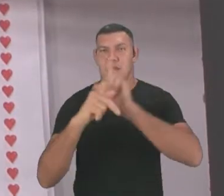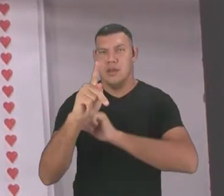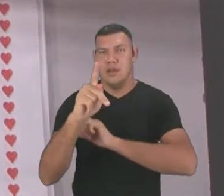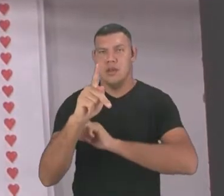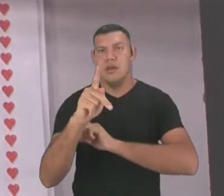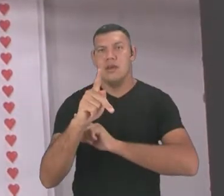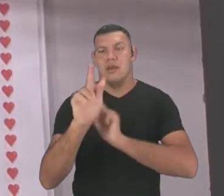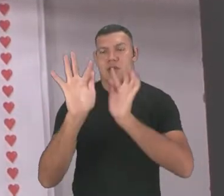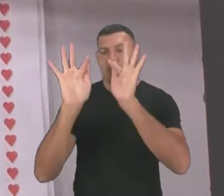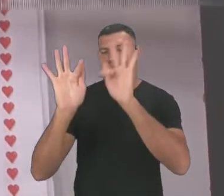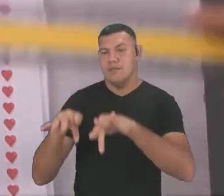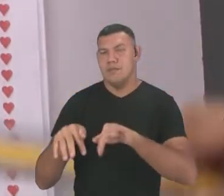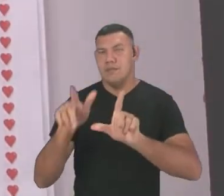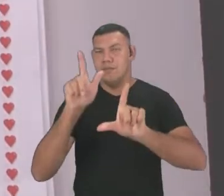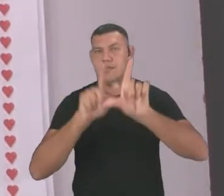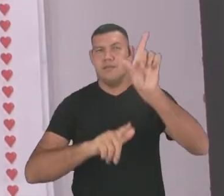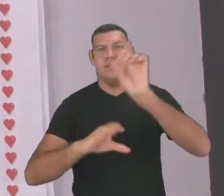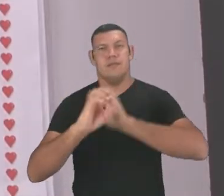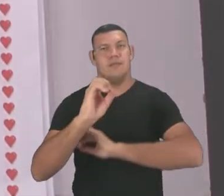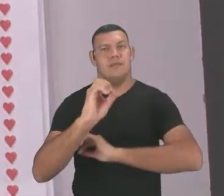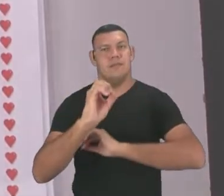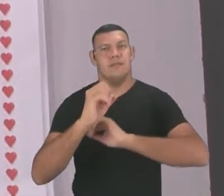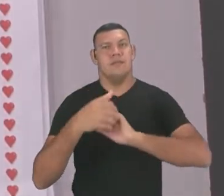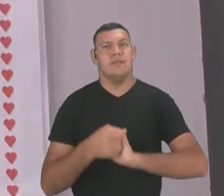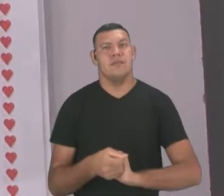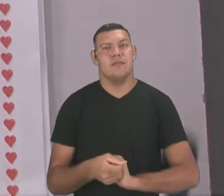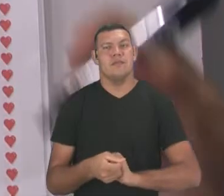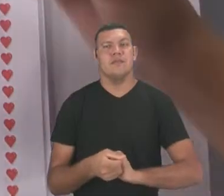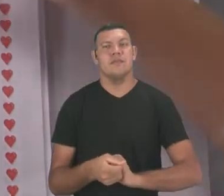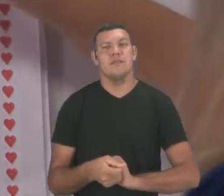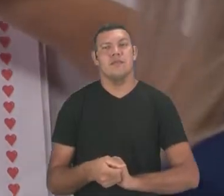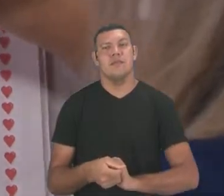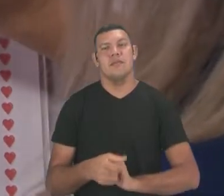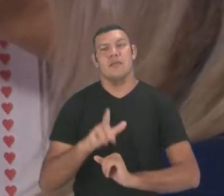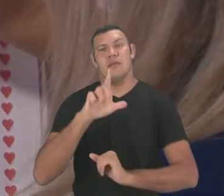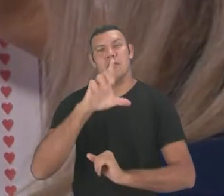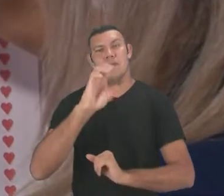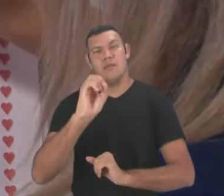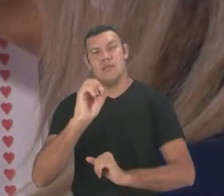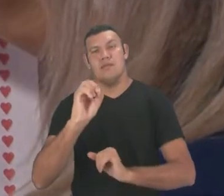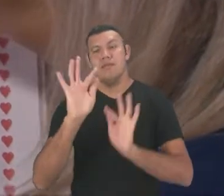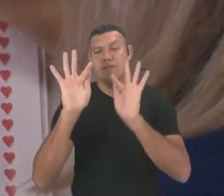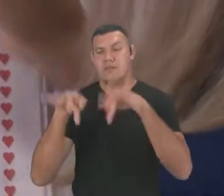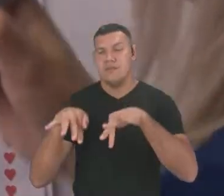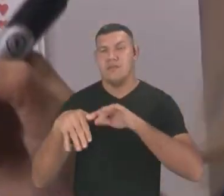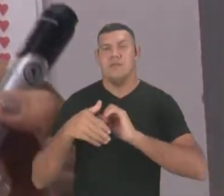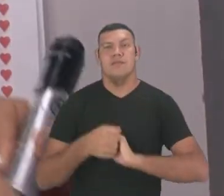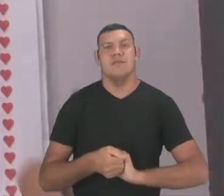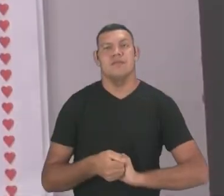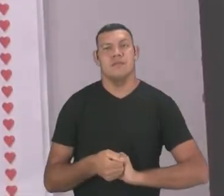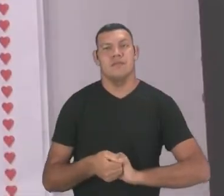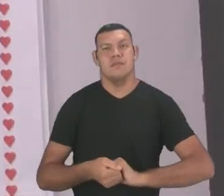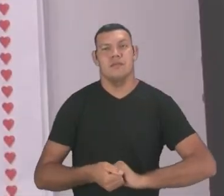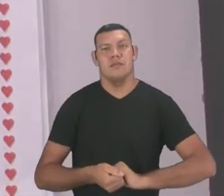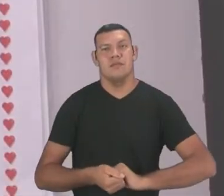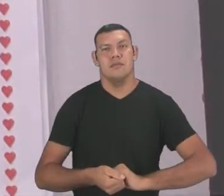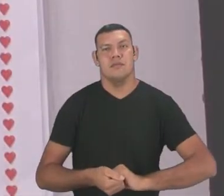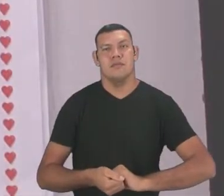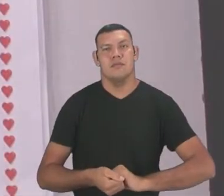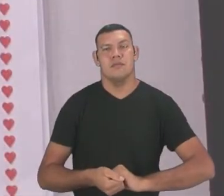pelo termina na letra o som final ló só